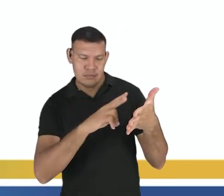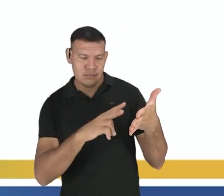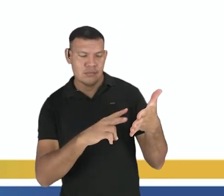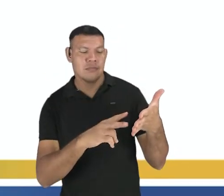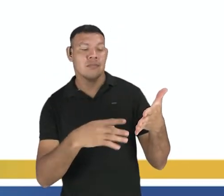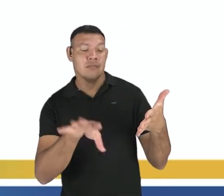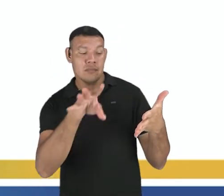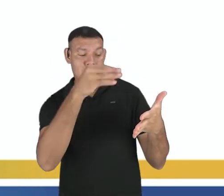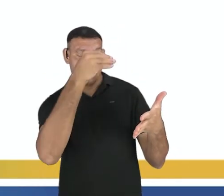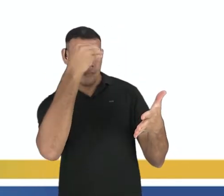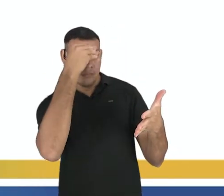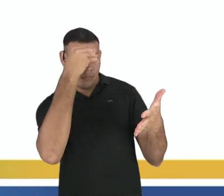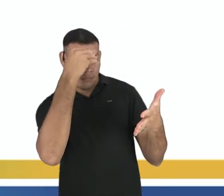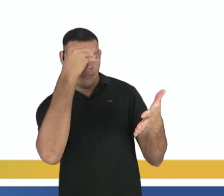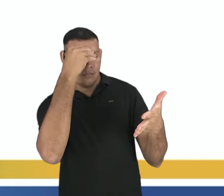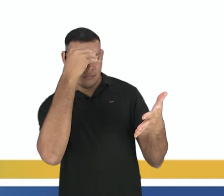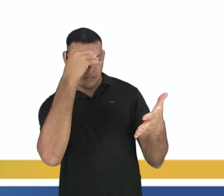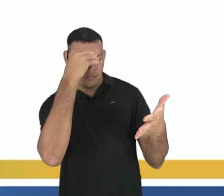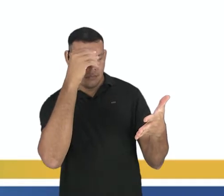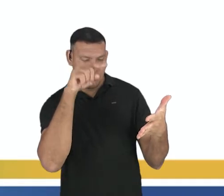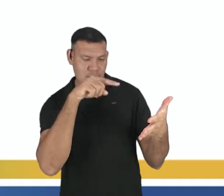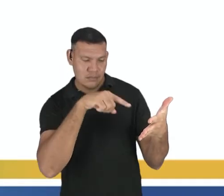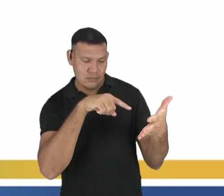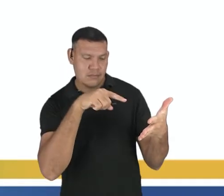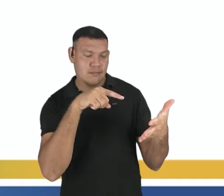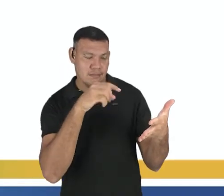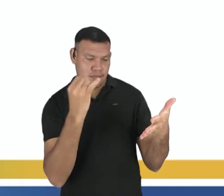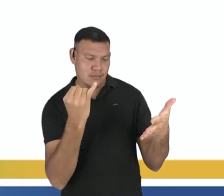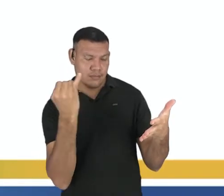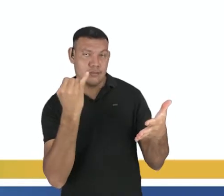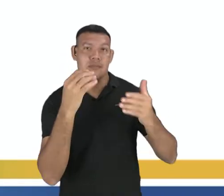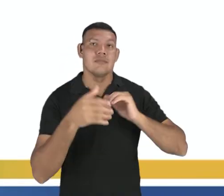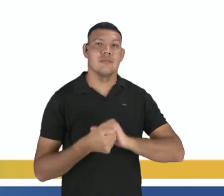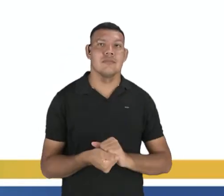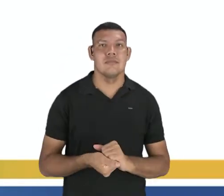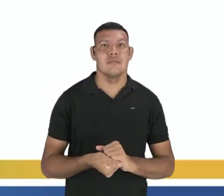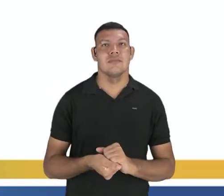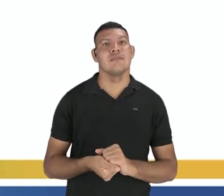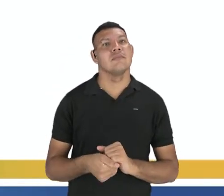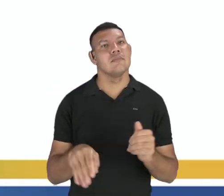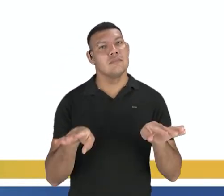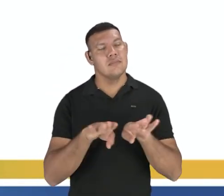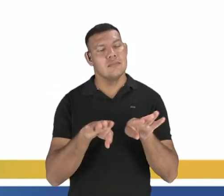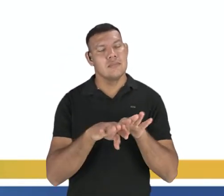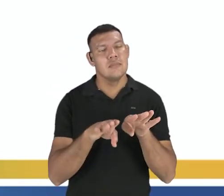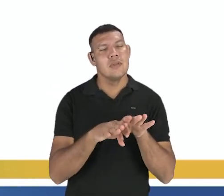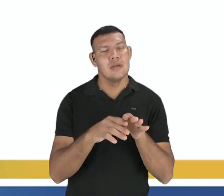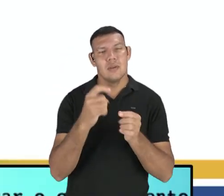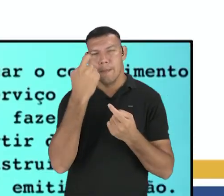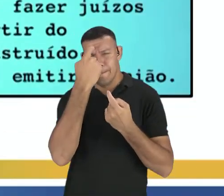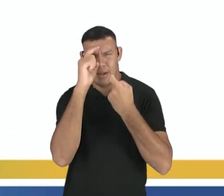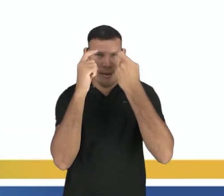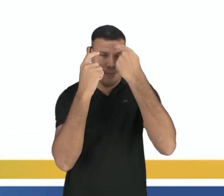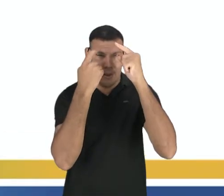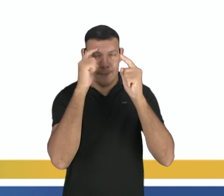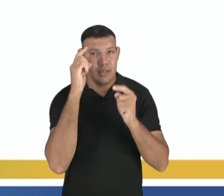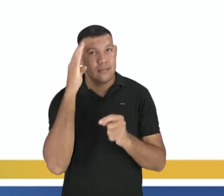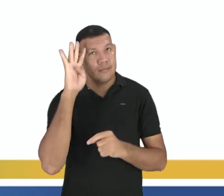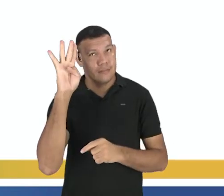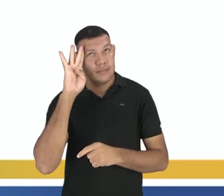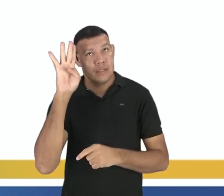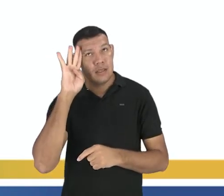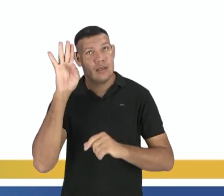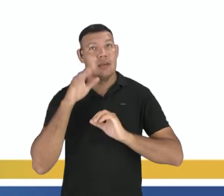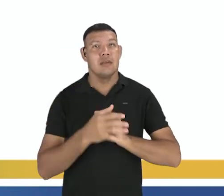consigo entender o que ele está querendo dizer mais na frente, né? E formula ali teorias dentro daquela leitura.